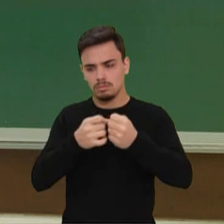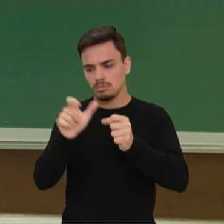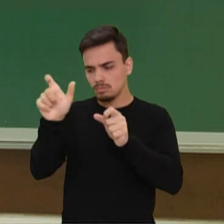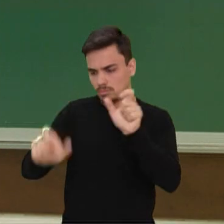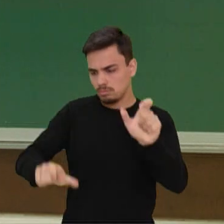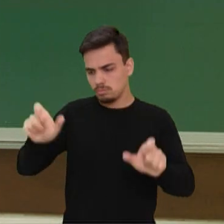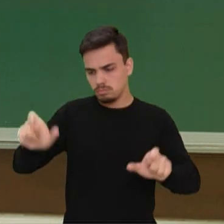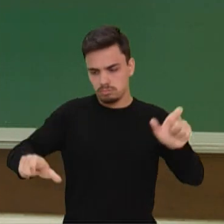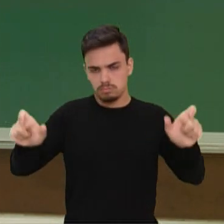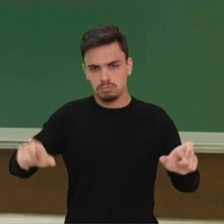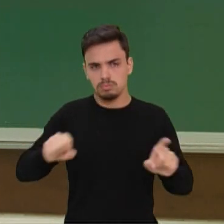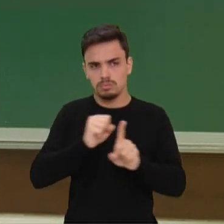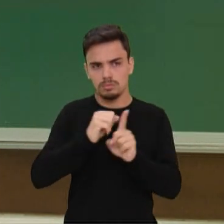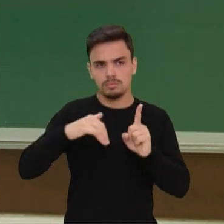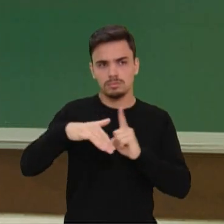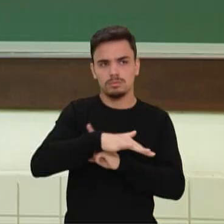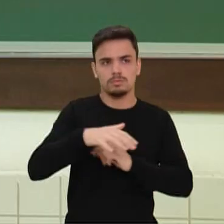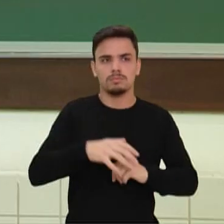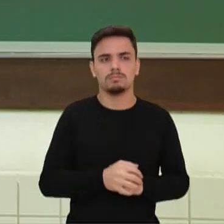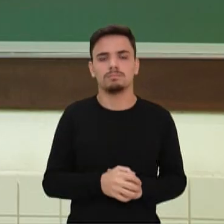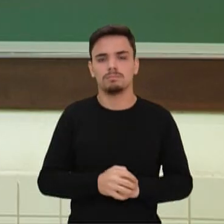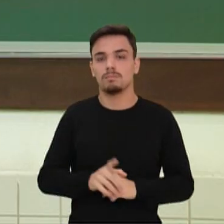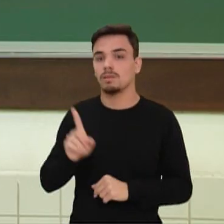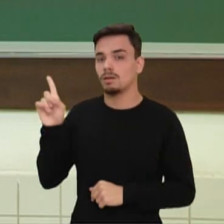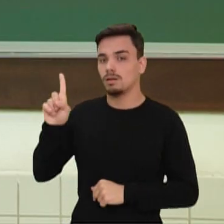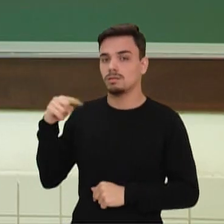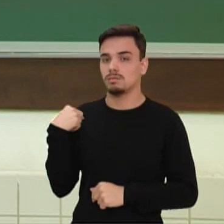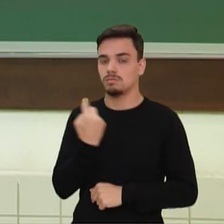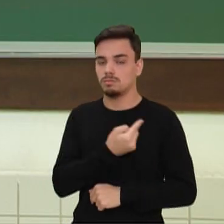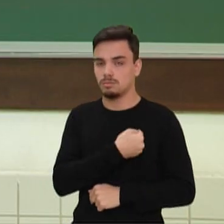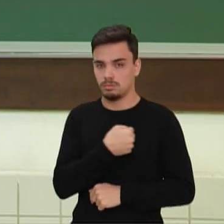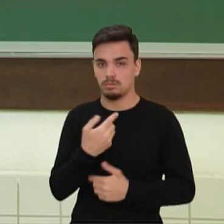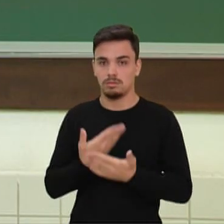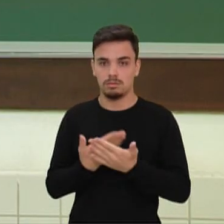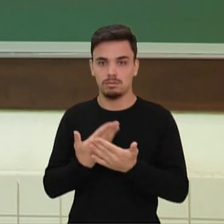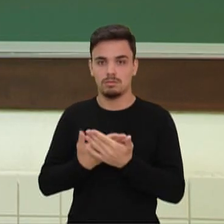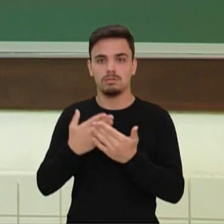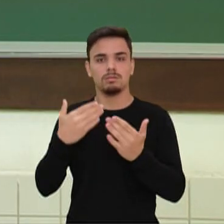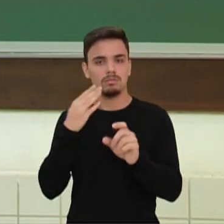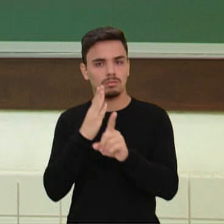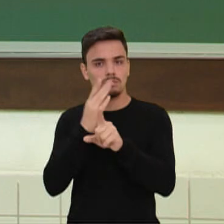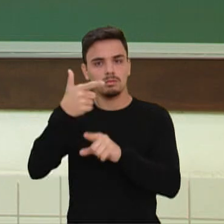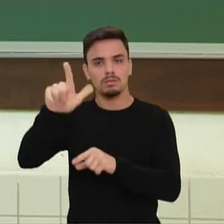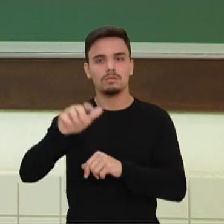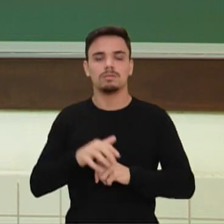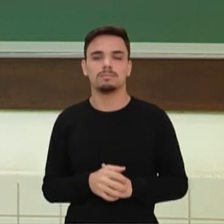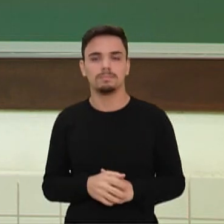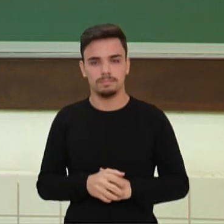individual e social. Esta foi a nossa aula. Nos vemos na próxima.